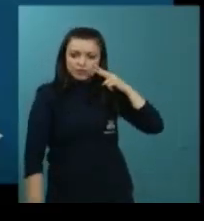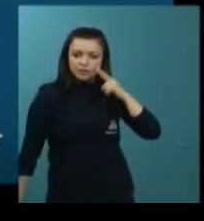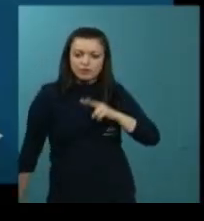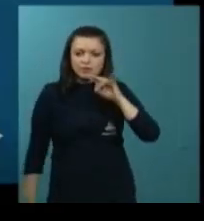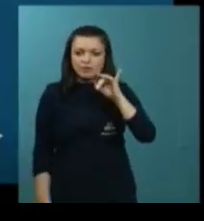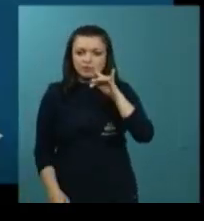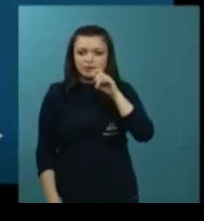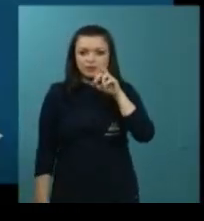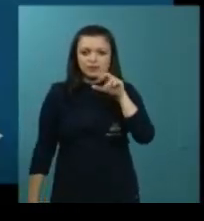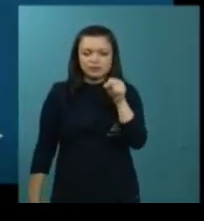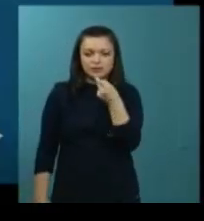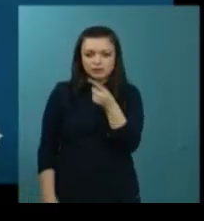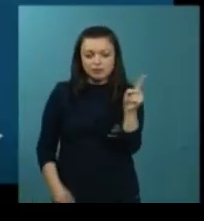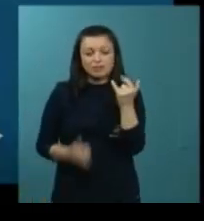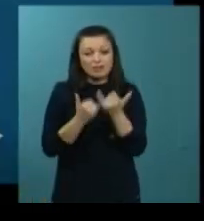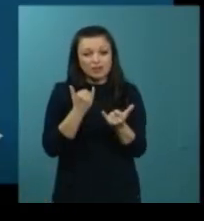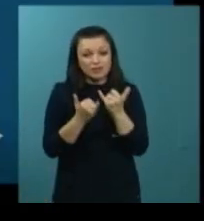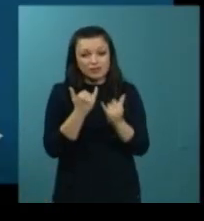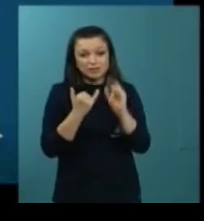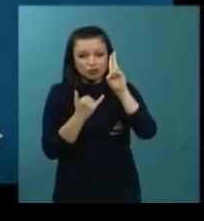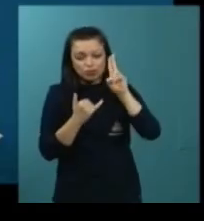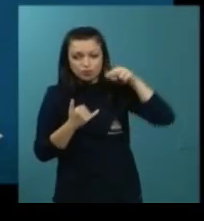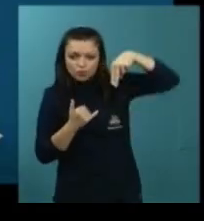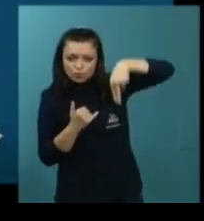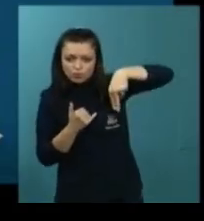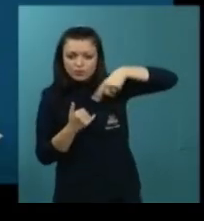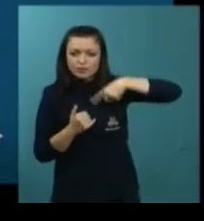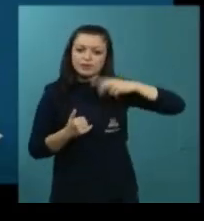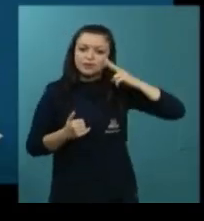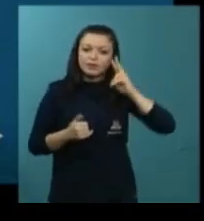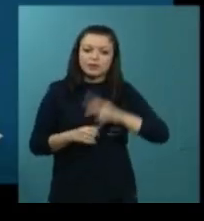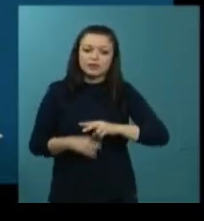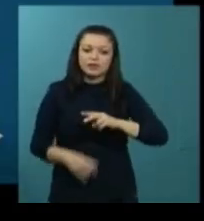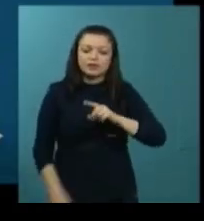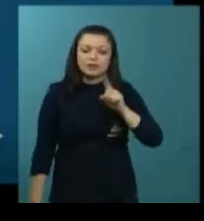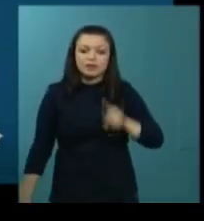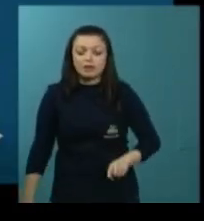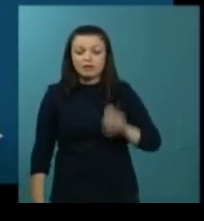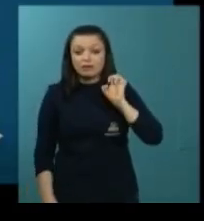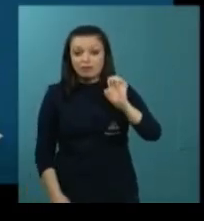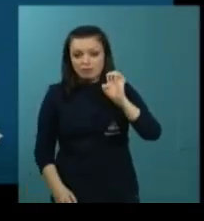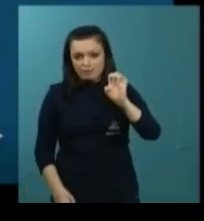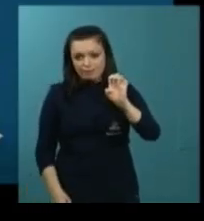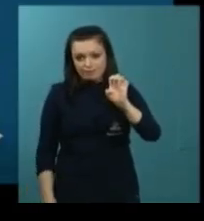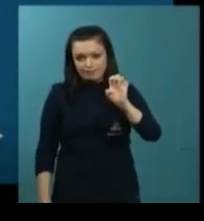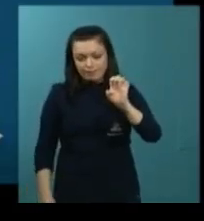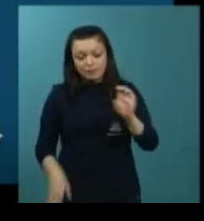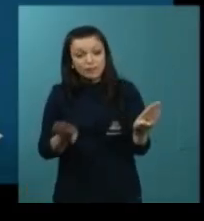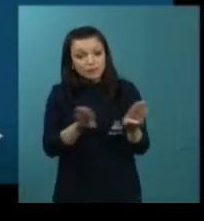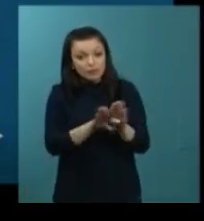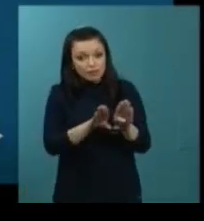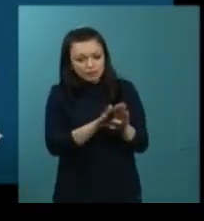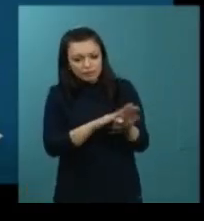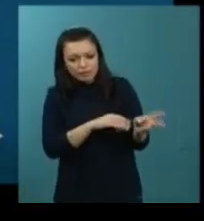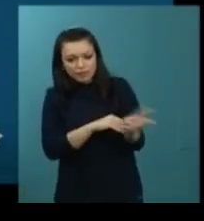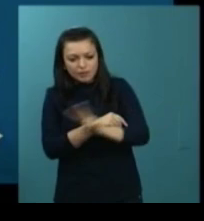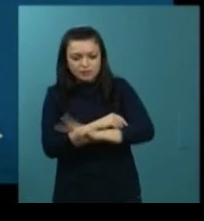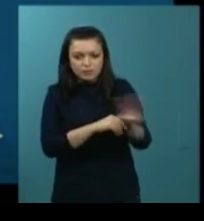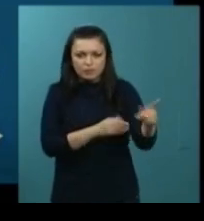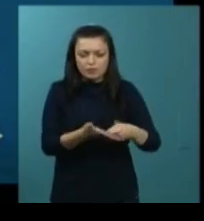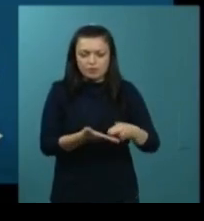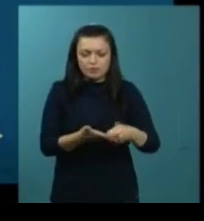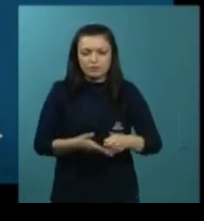que sugere uma letra U ao contrário, nós leremos E. A